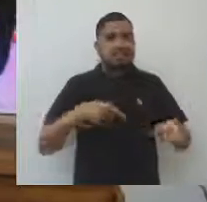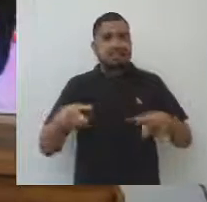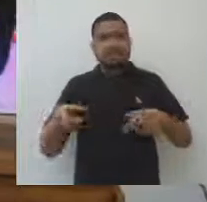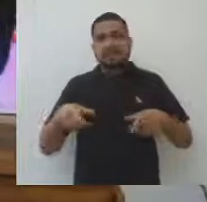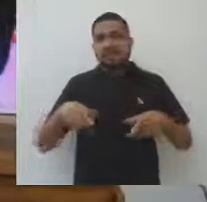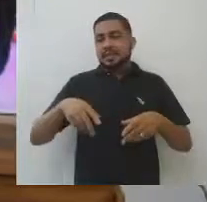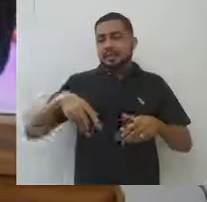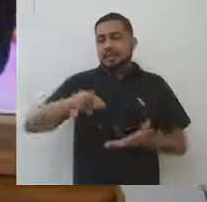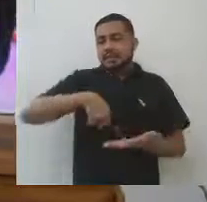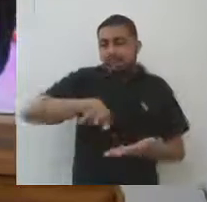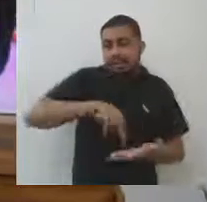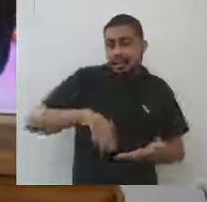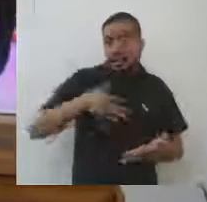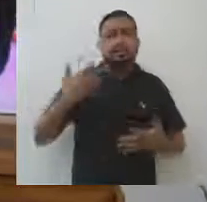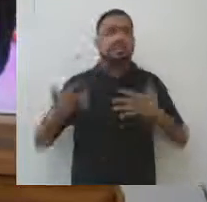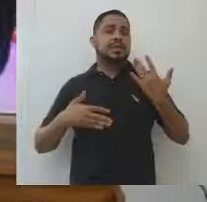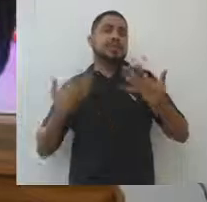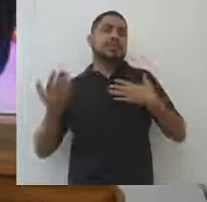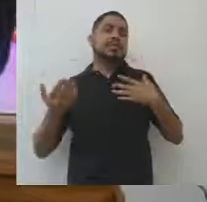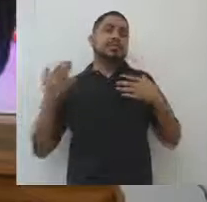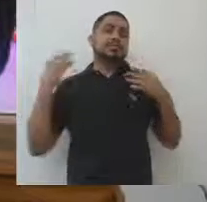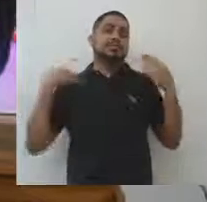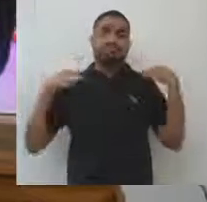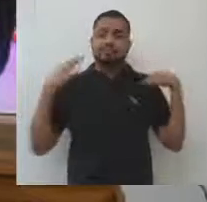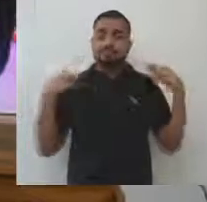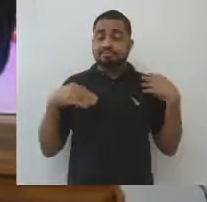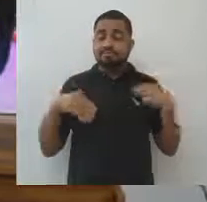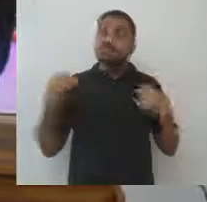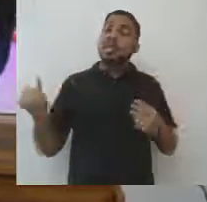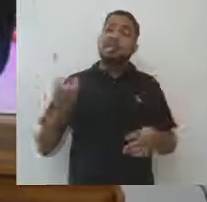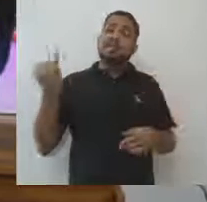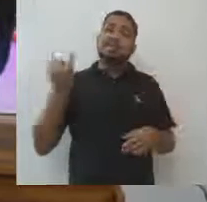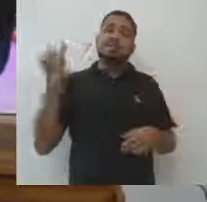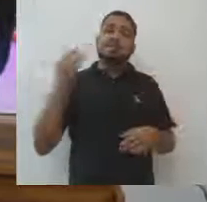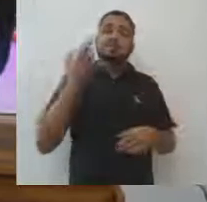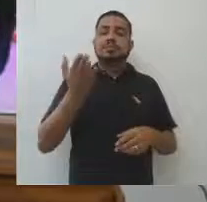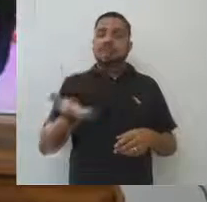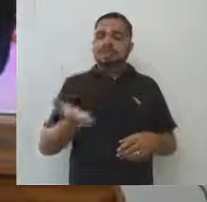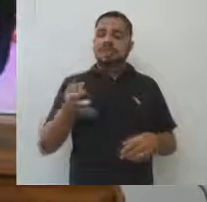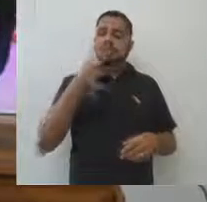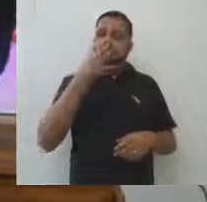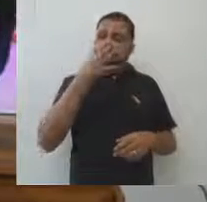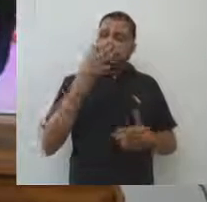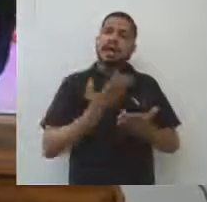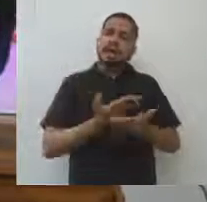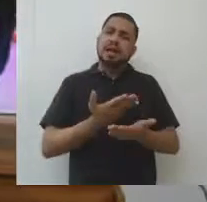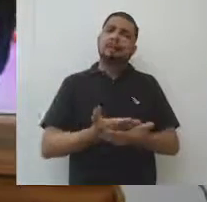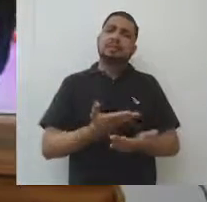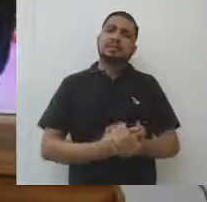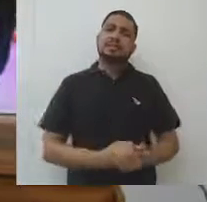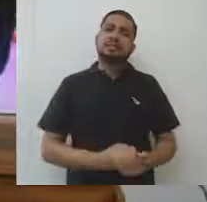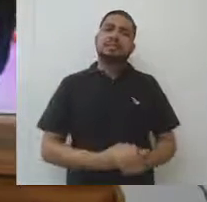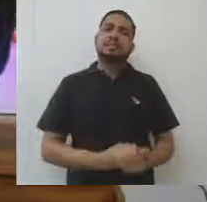por prazer, então é interessante que você assista essas